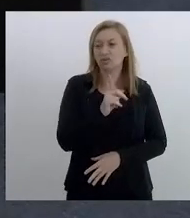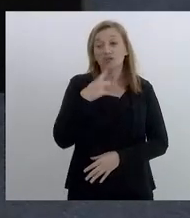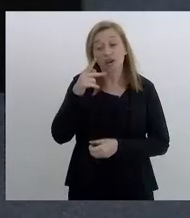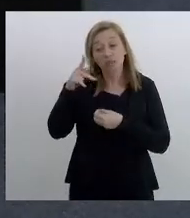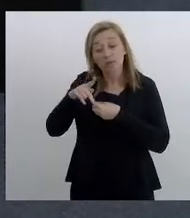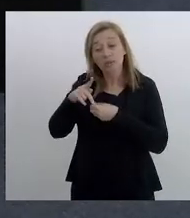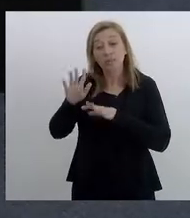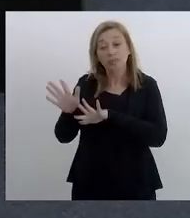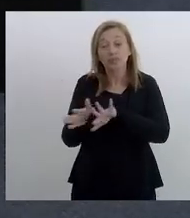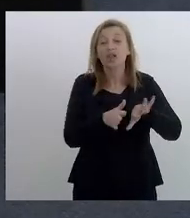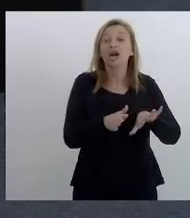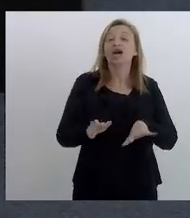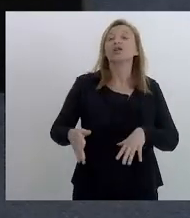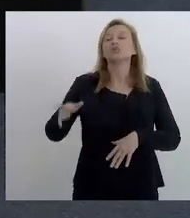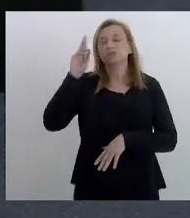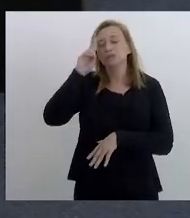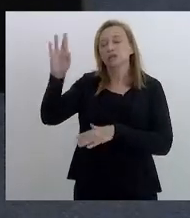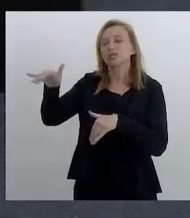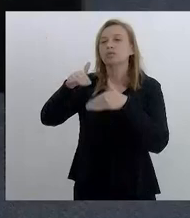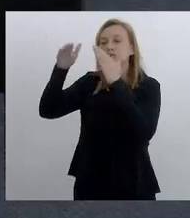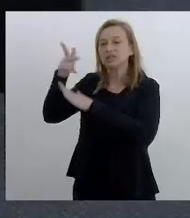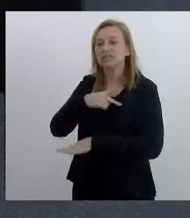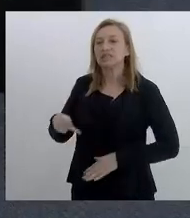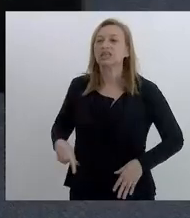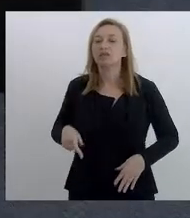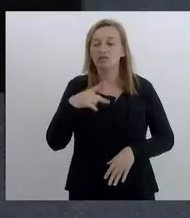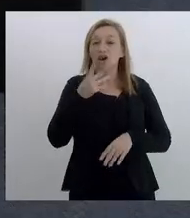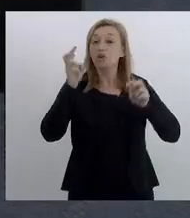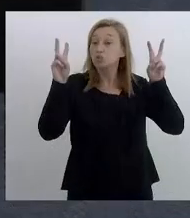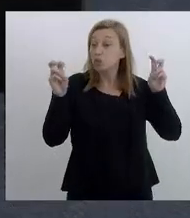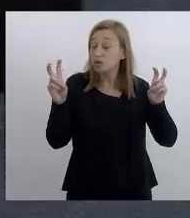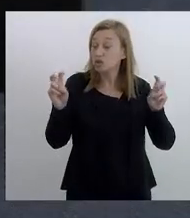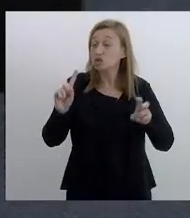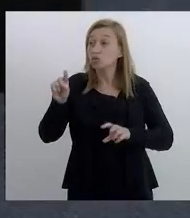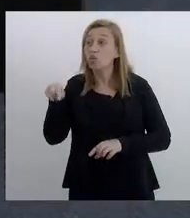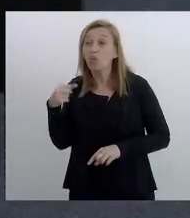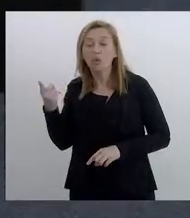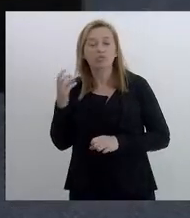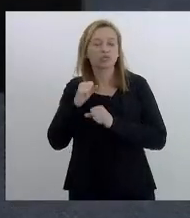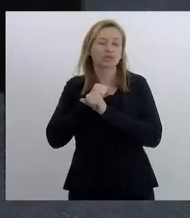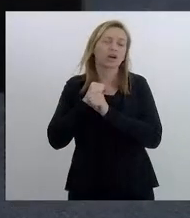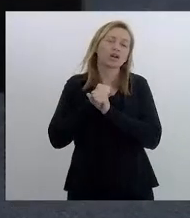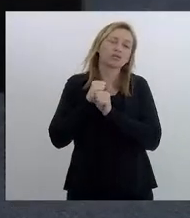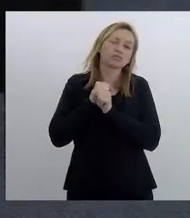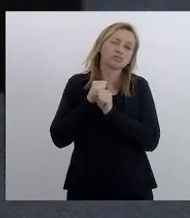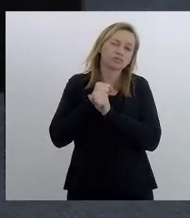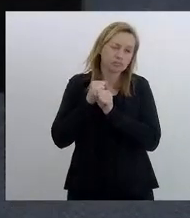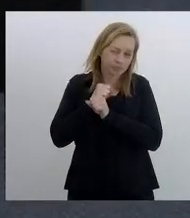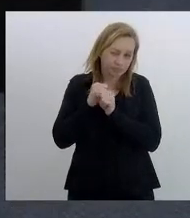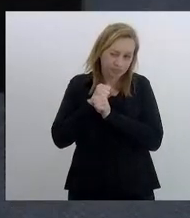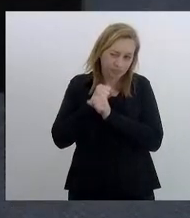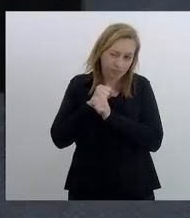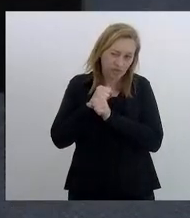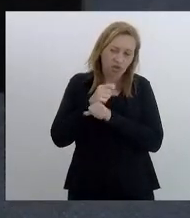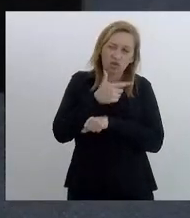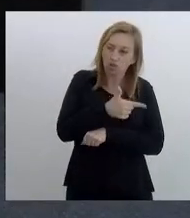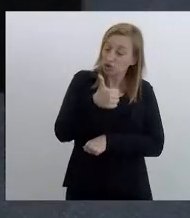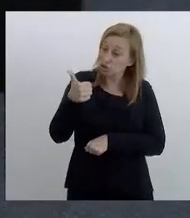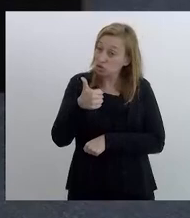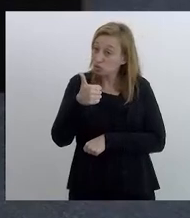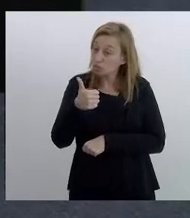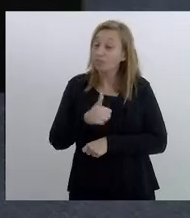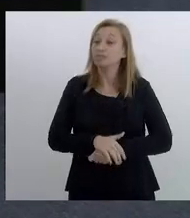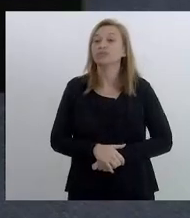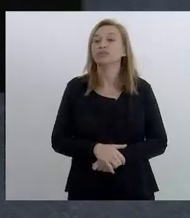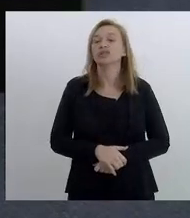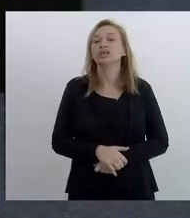Vossa Excelência coloca a questão dos outros anos, né, não do 21, os outros